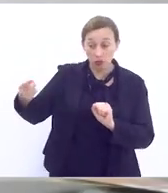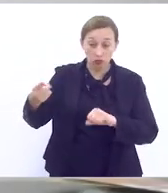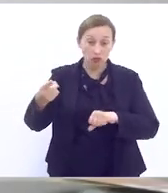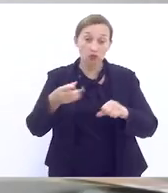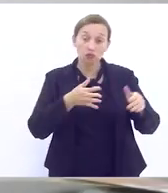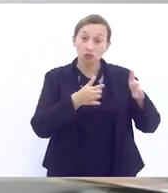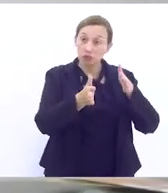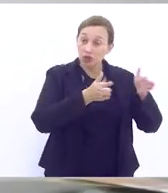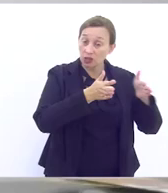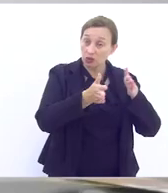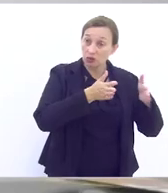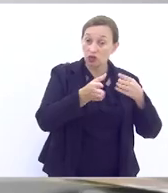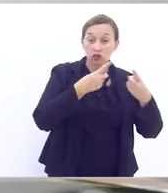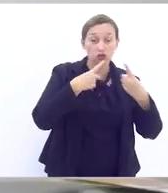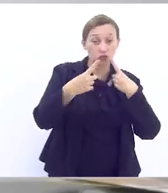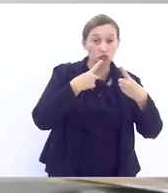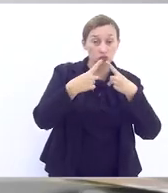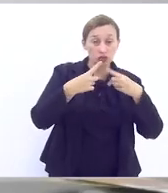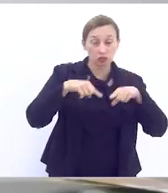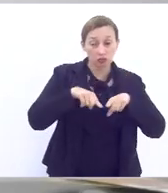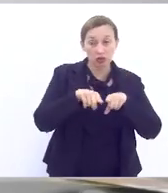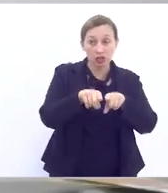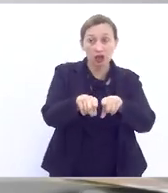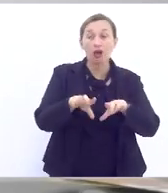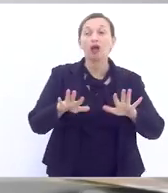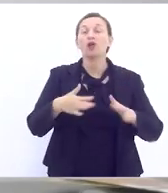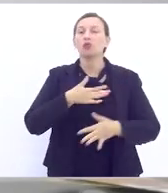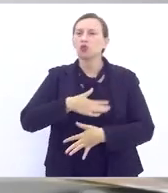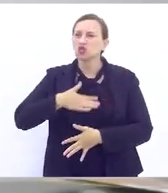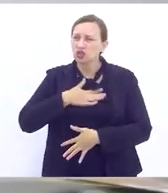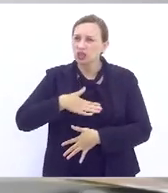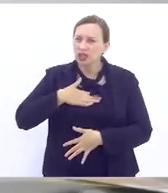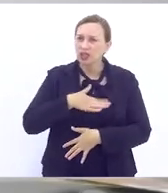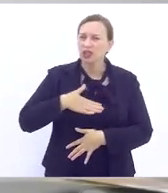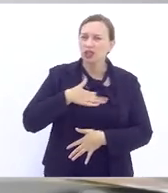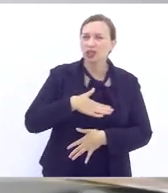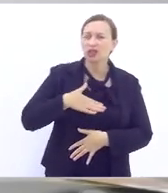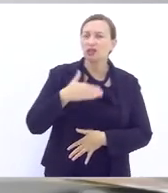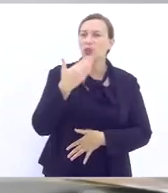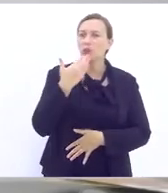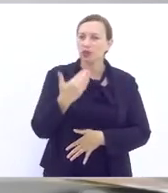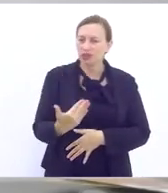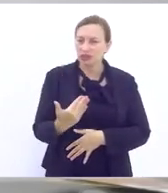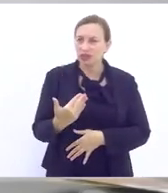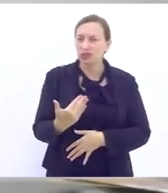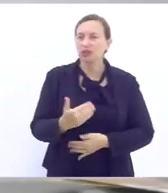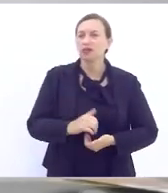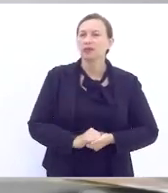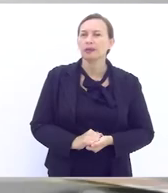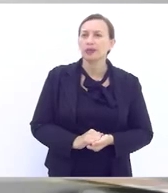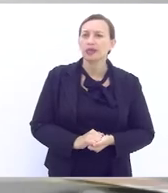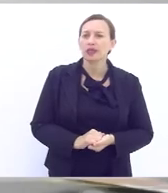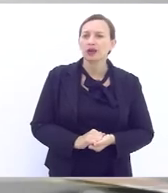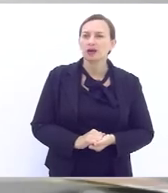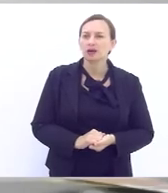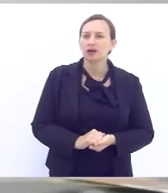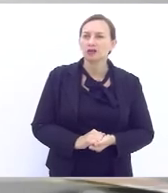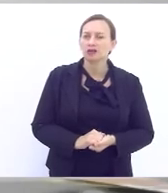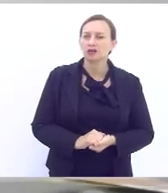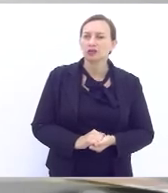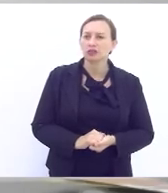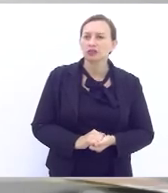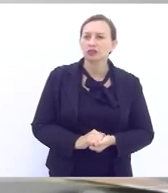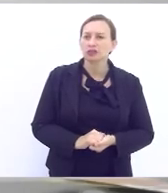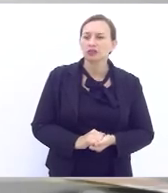paralelas né então o que eu gostaria de solicitar no